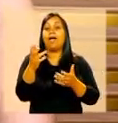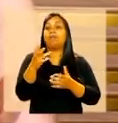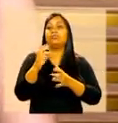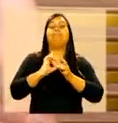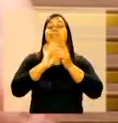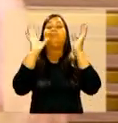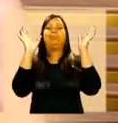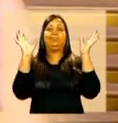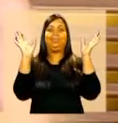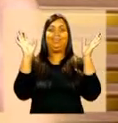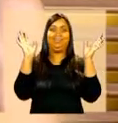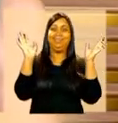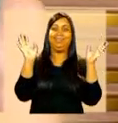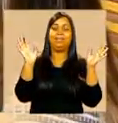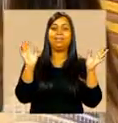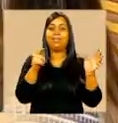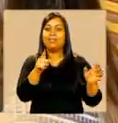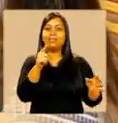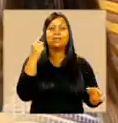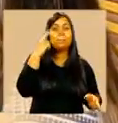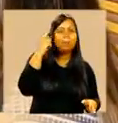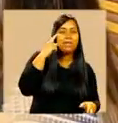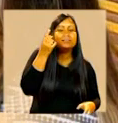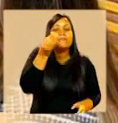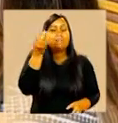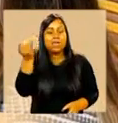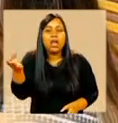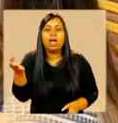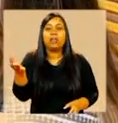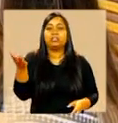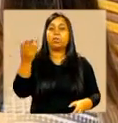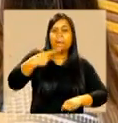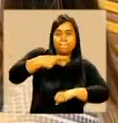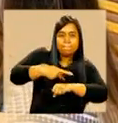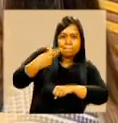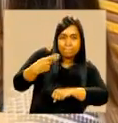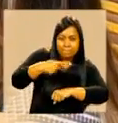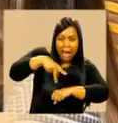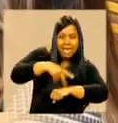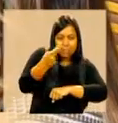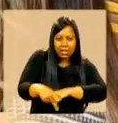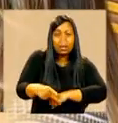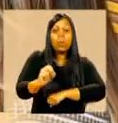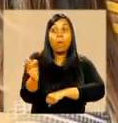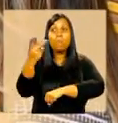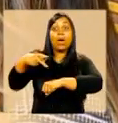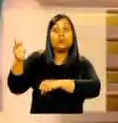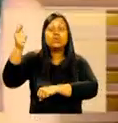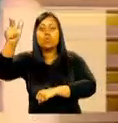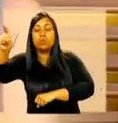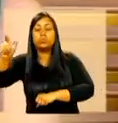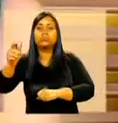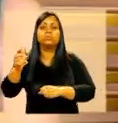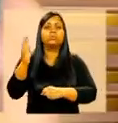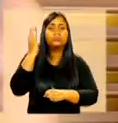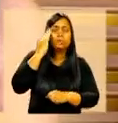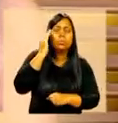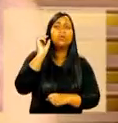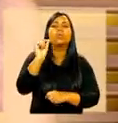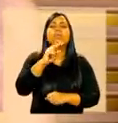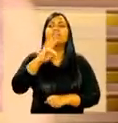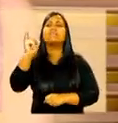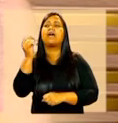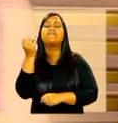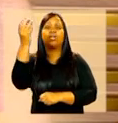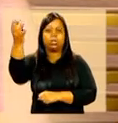assim... Avoadas, né? E quando você pensa numa viagem, seja ela nacional ou internacional, você precisa saber os requisitos para você ir